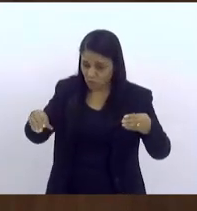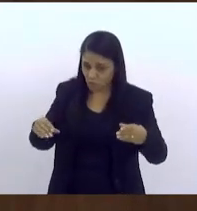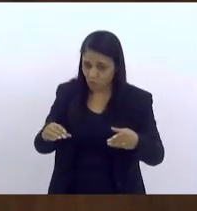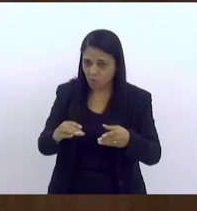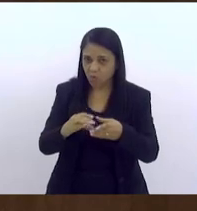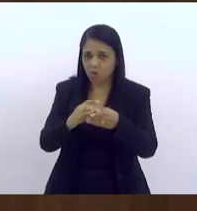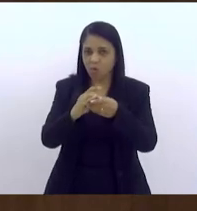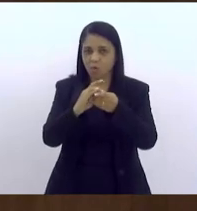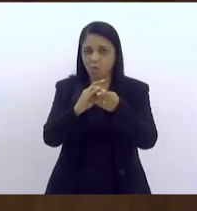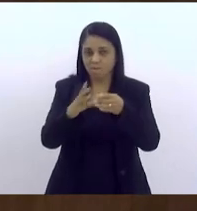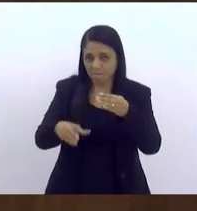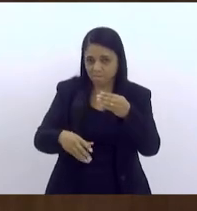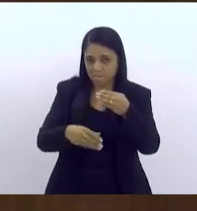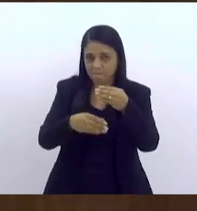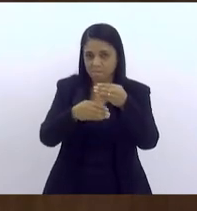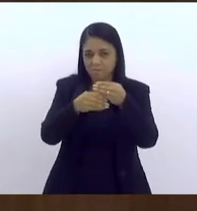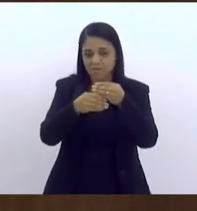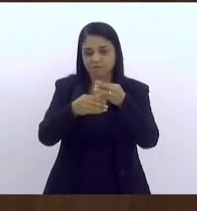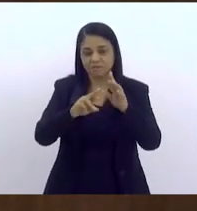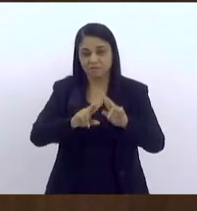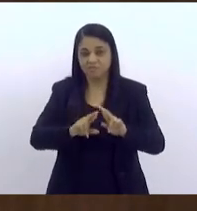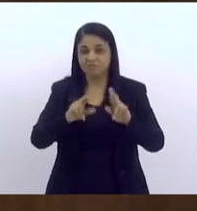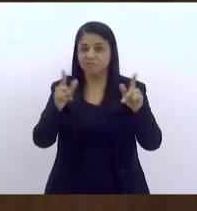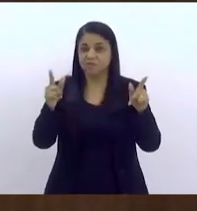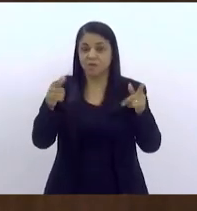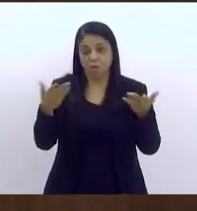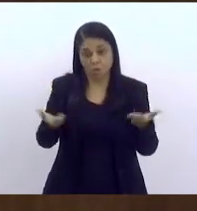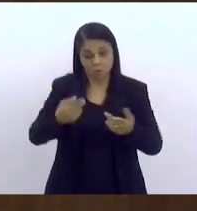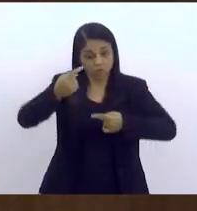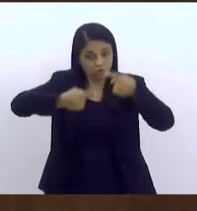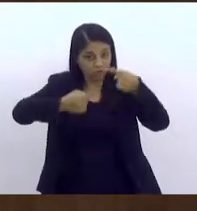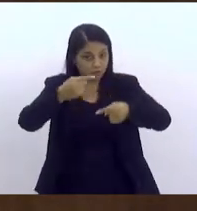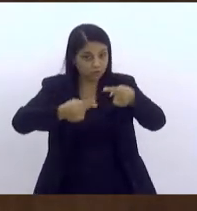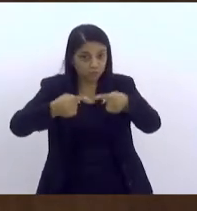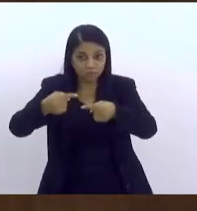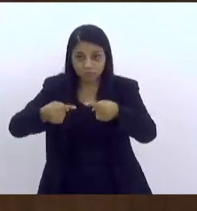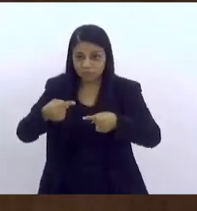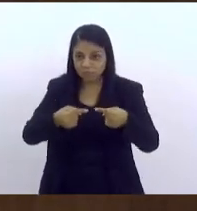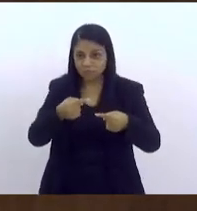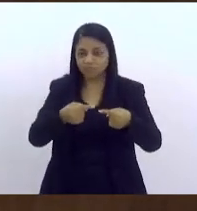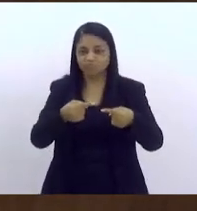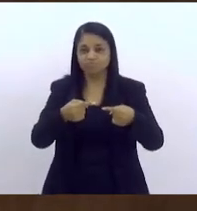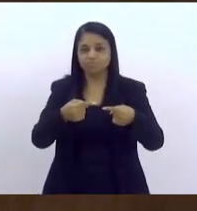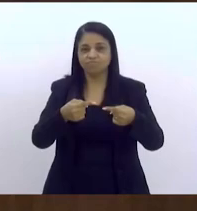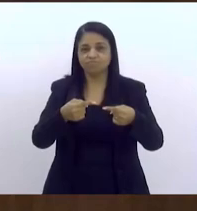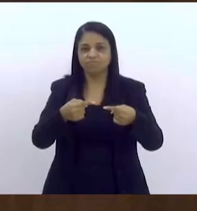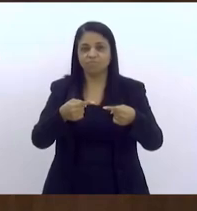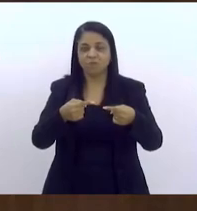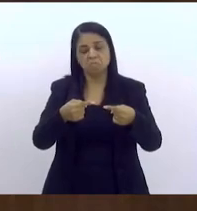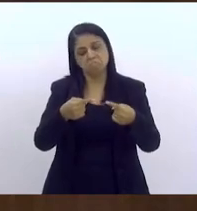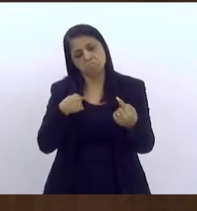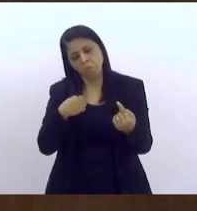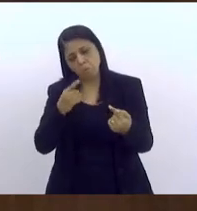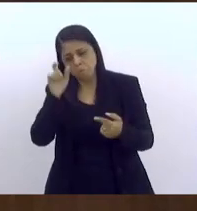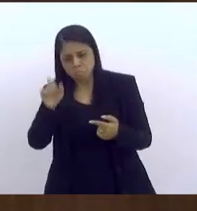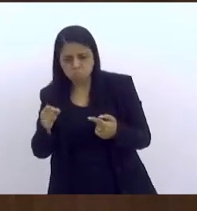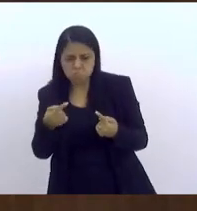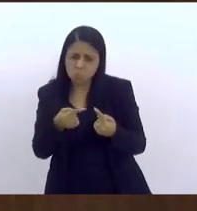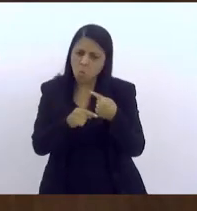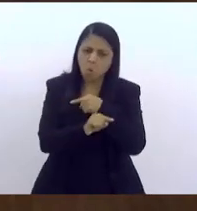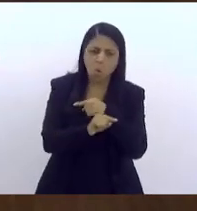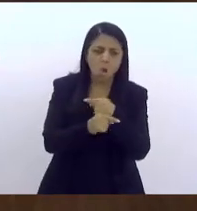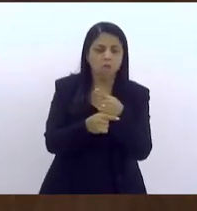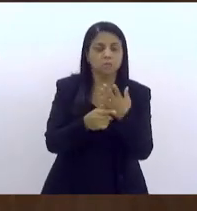diferenças Hoje nós estamos discutindo formas que algum pode não concordar com outra mas